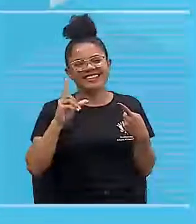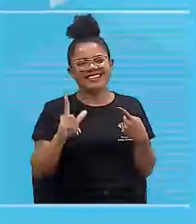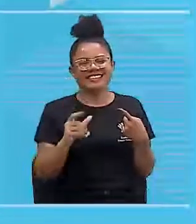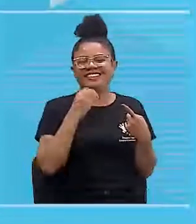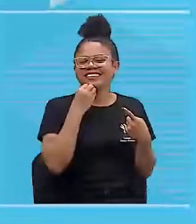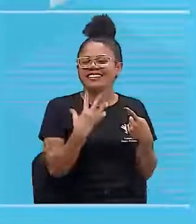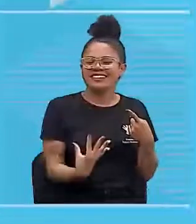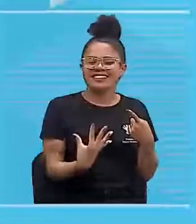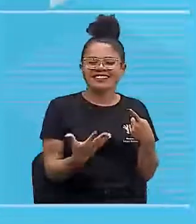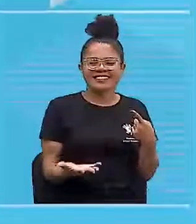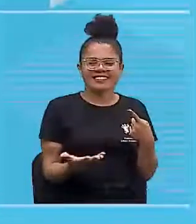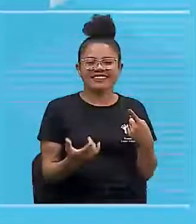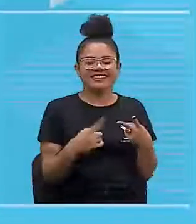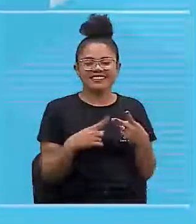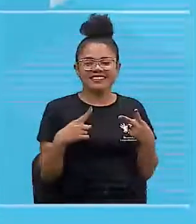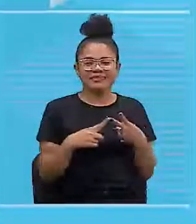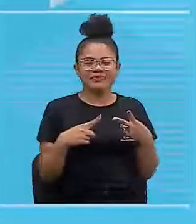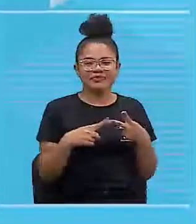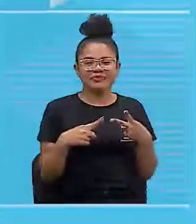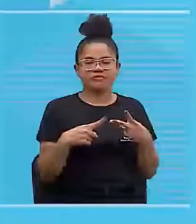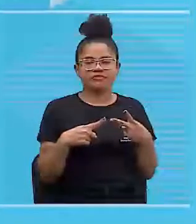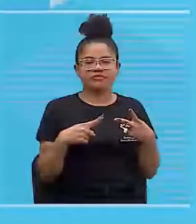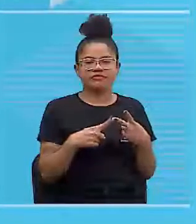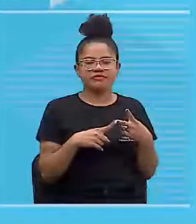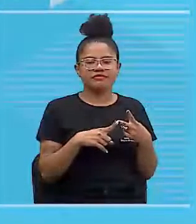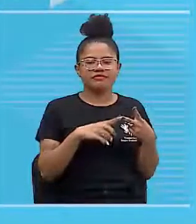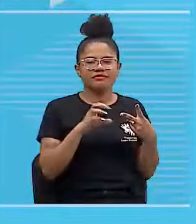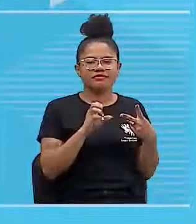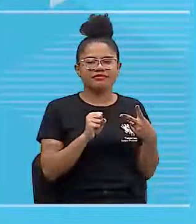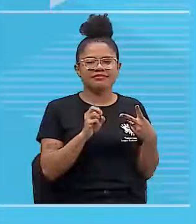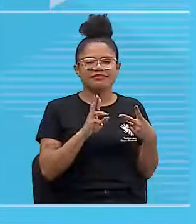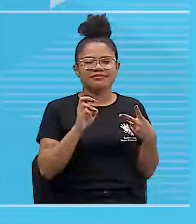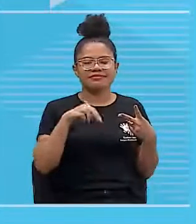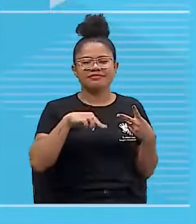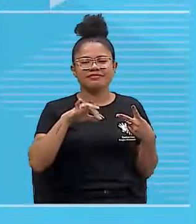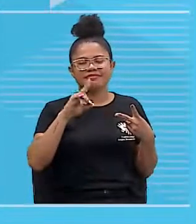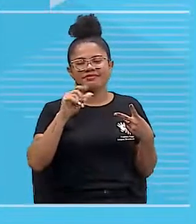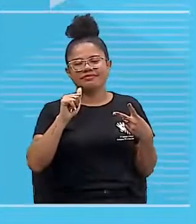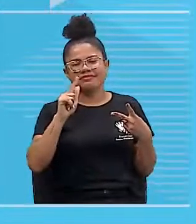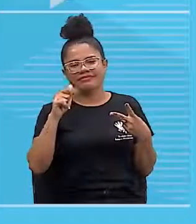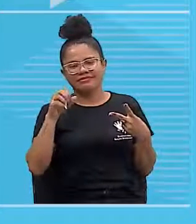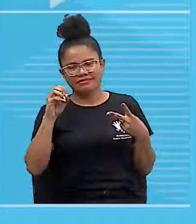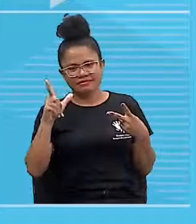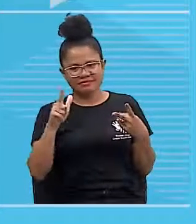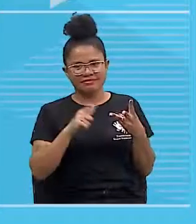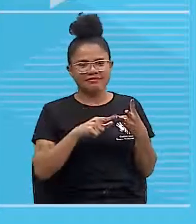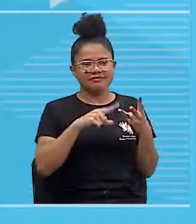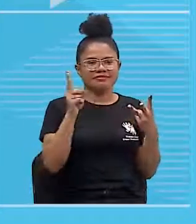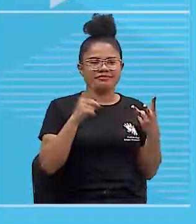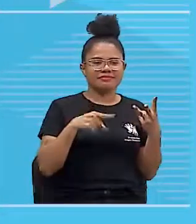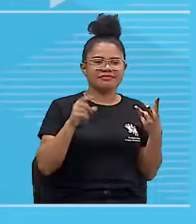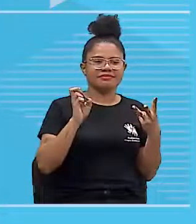masbendazol Você também tem a opção do secnidazol muito bom nós temos o zentel muito bom